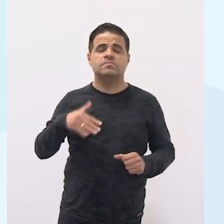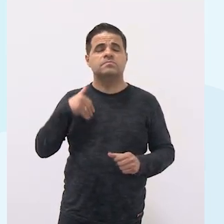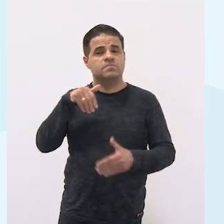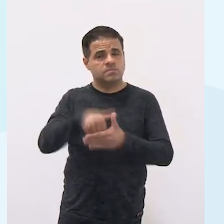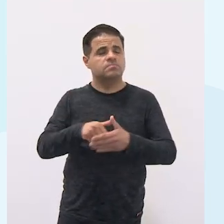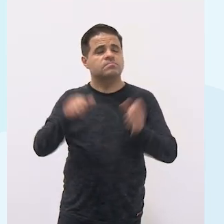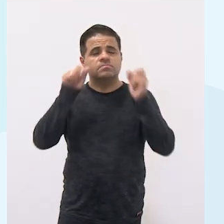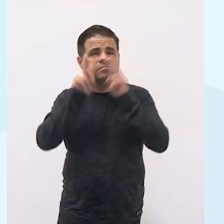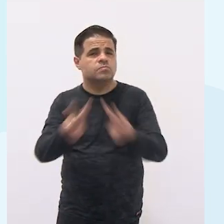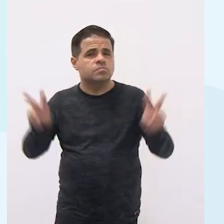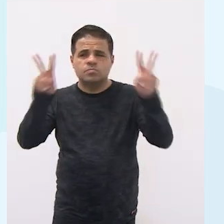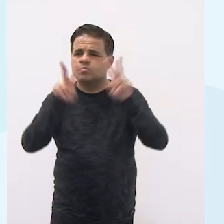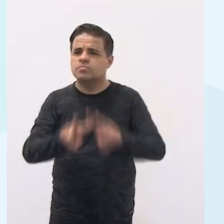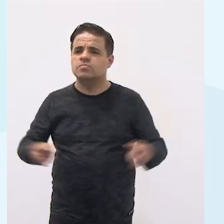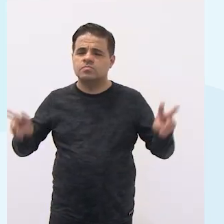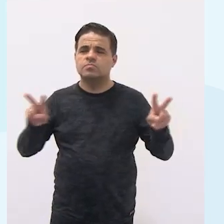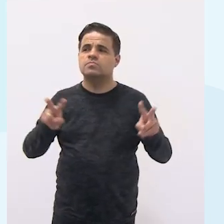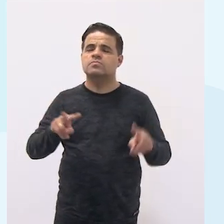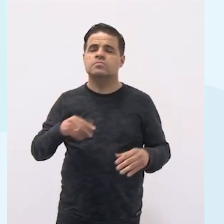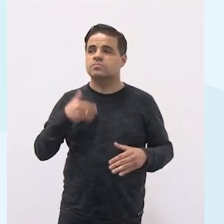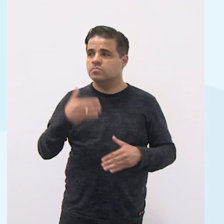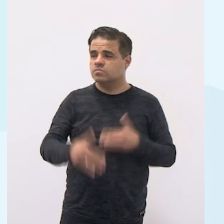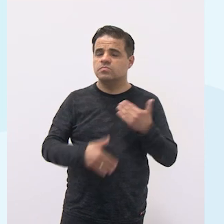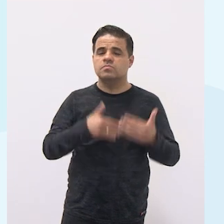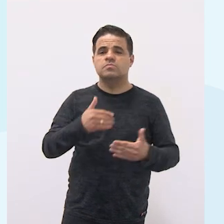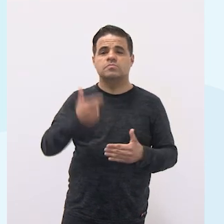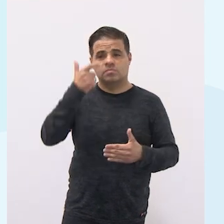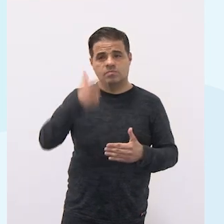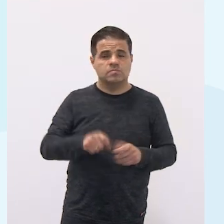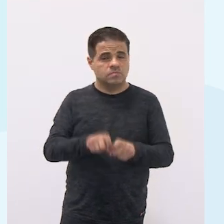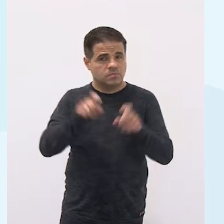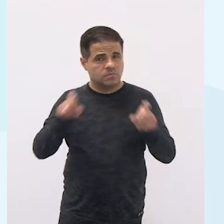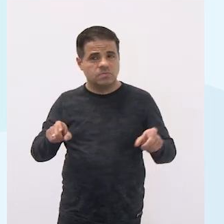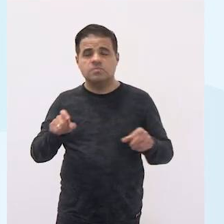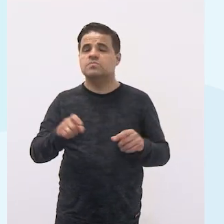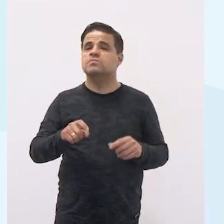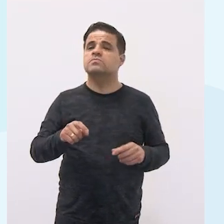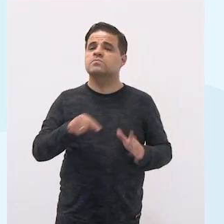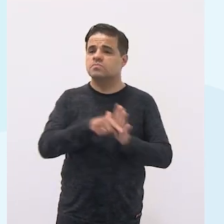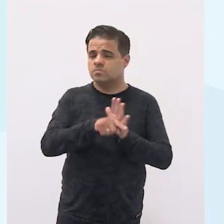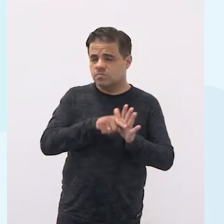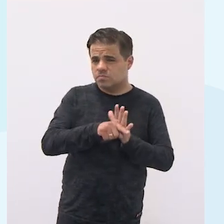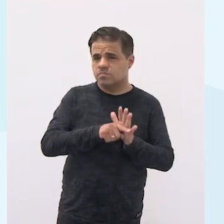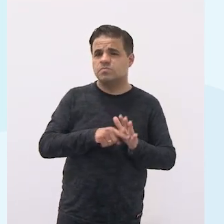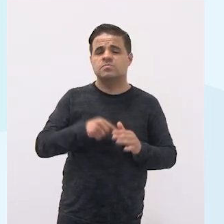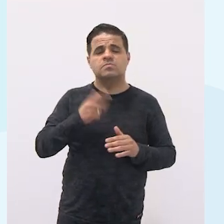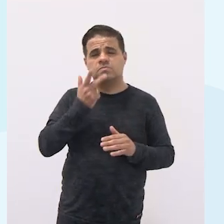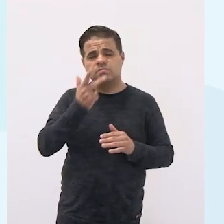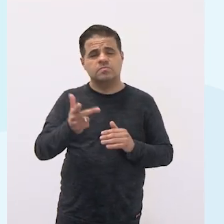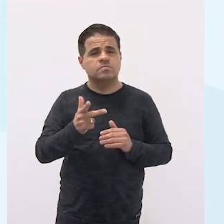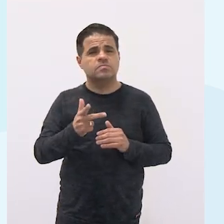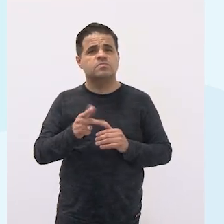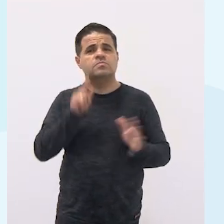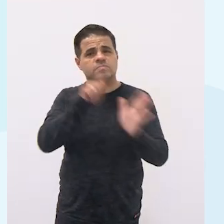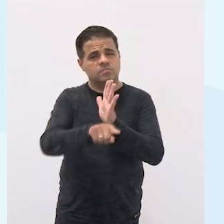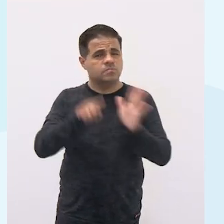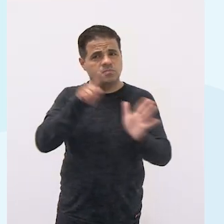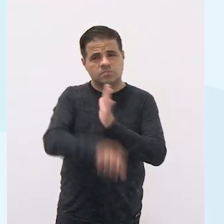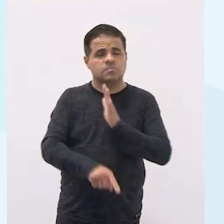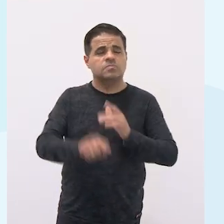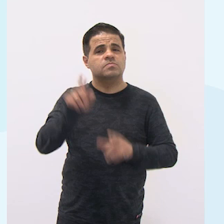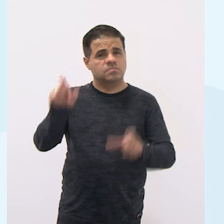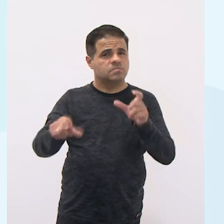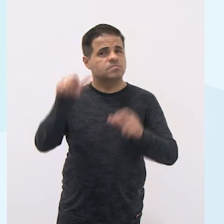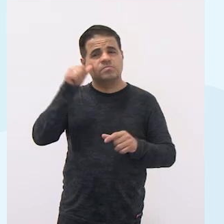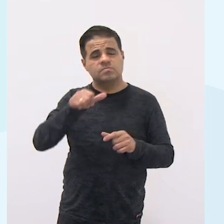de um olhar também em cima da sexualidade, eu uma vez fiz uma ousadia, fiz um questionário para essas